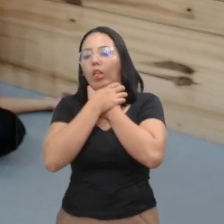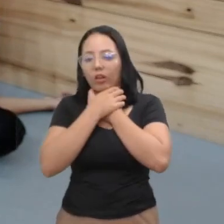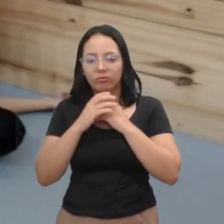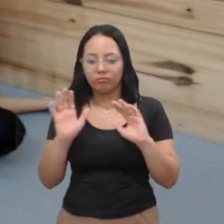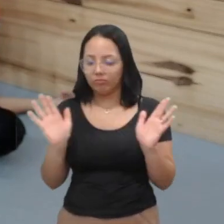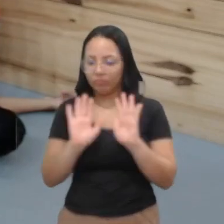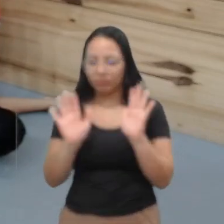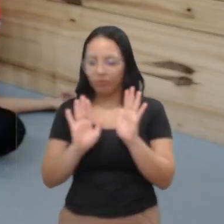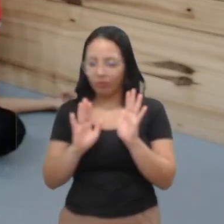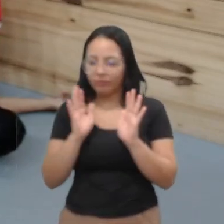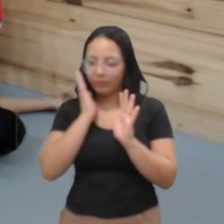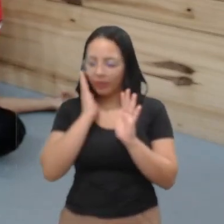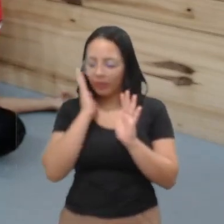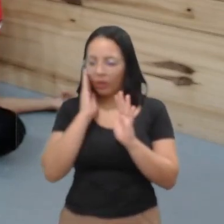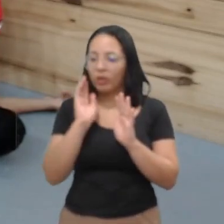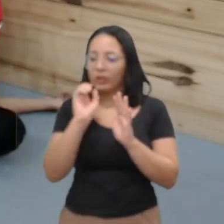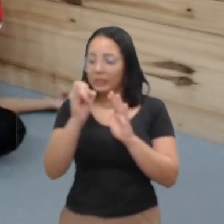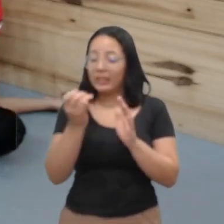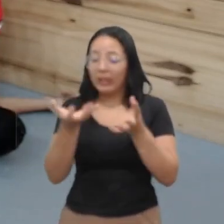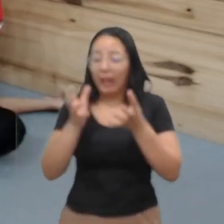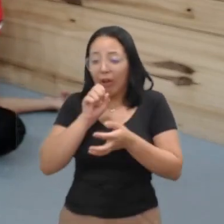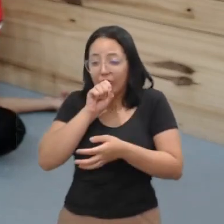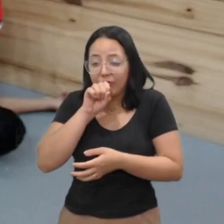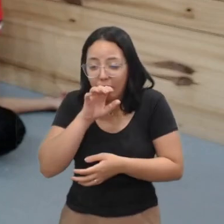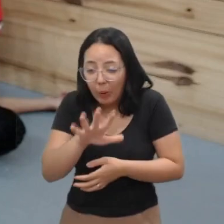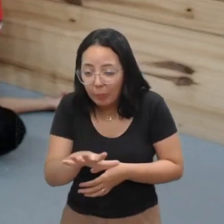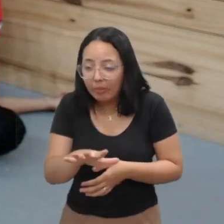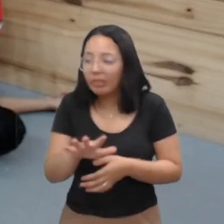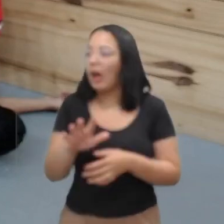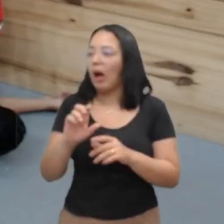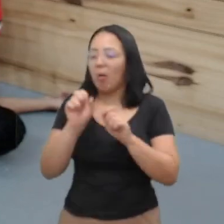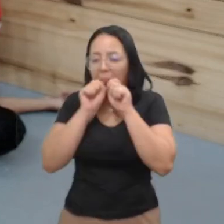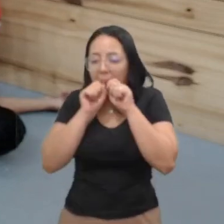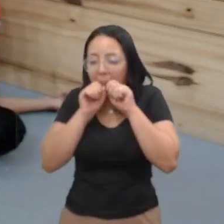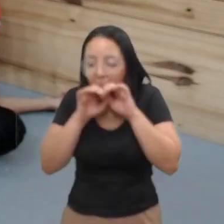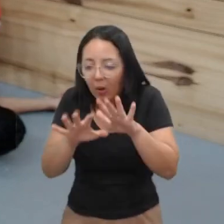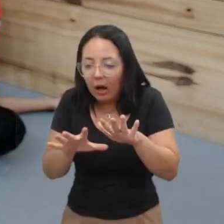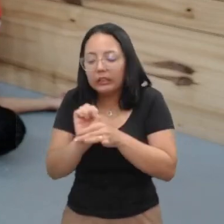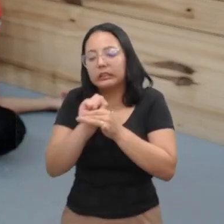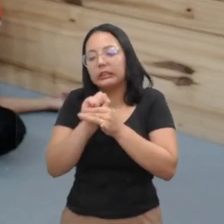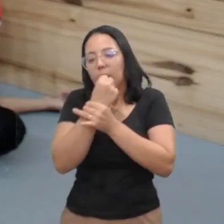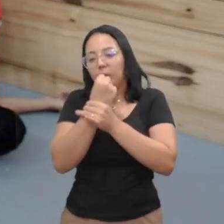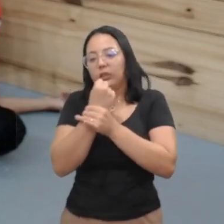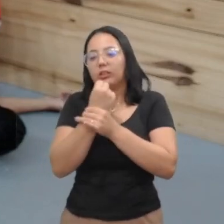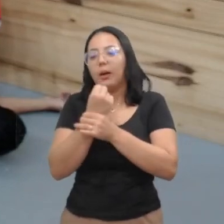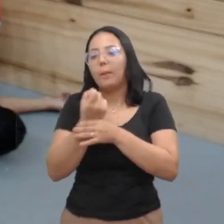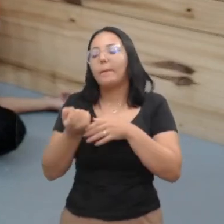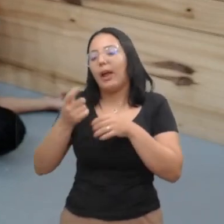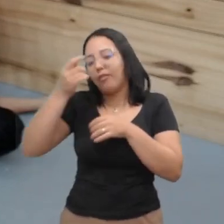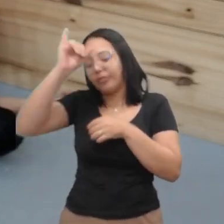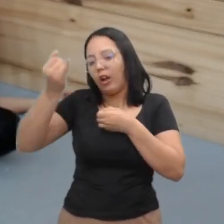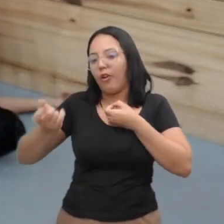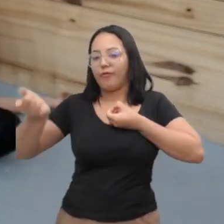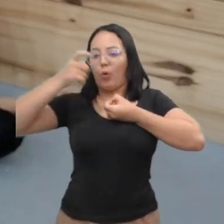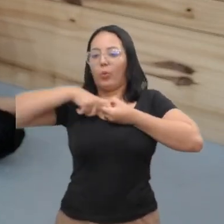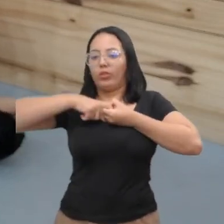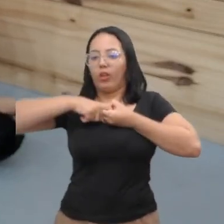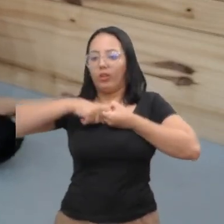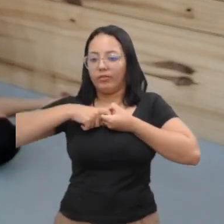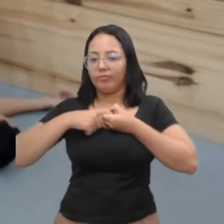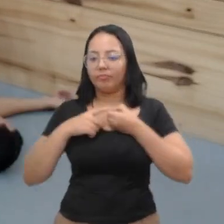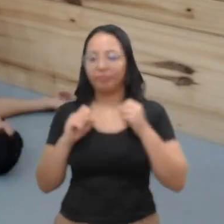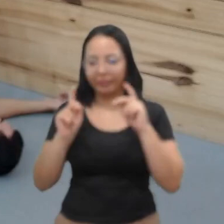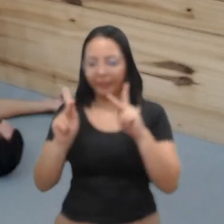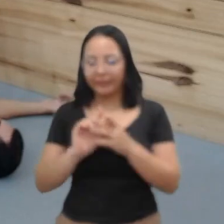né? Exatamente. Caso ele venha aquele vomitar, então botar coisa para fora, ele está em posição de segurança, ok?